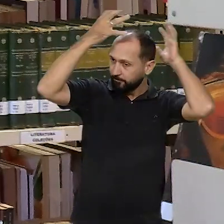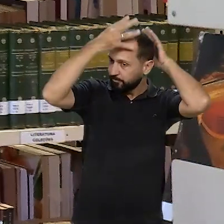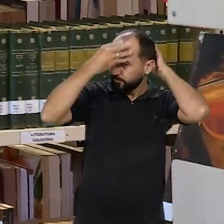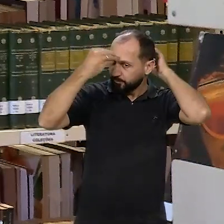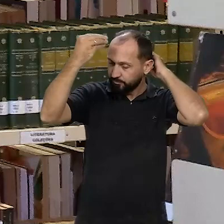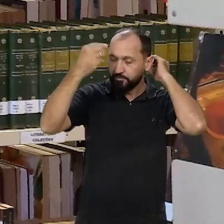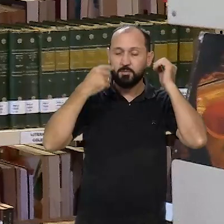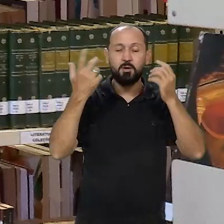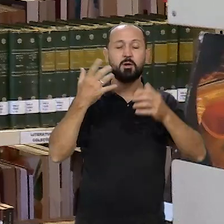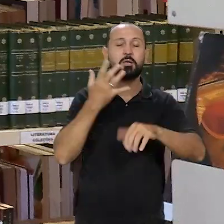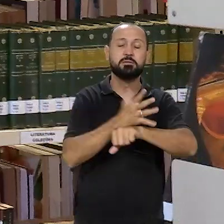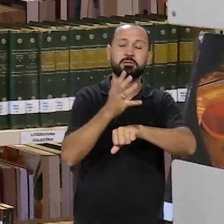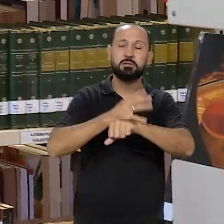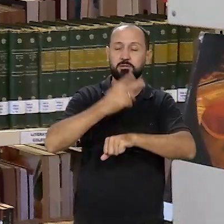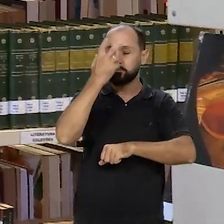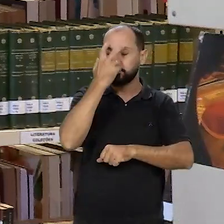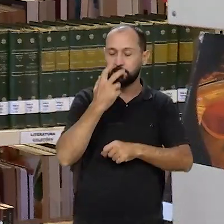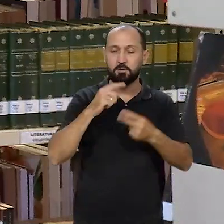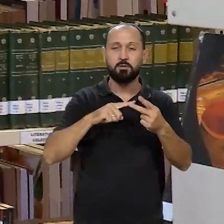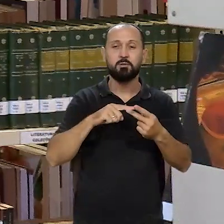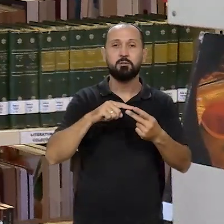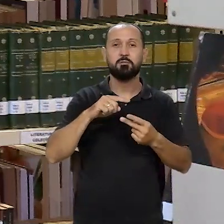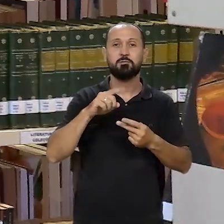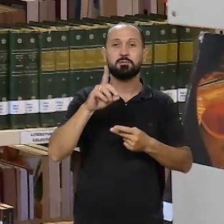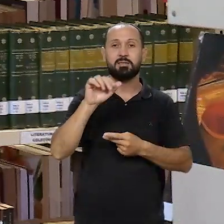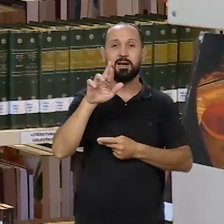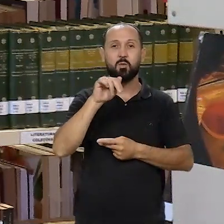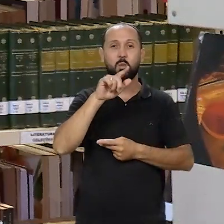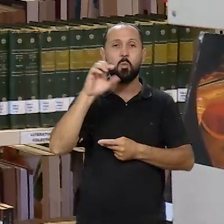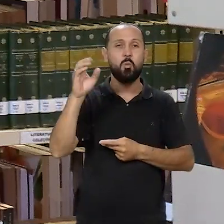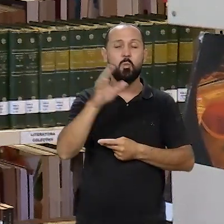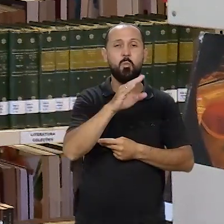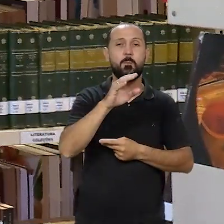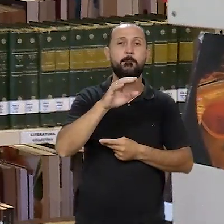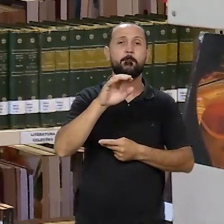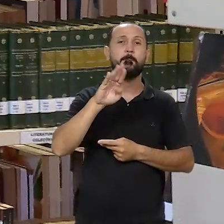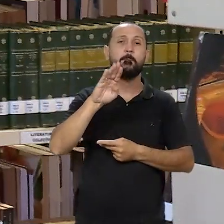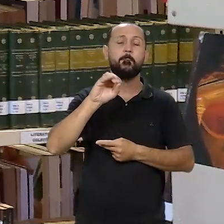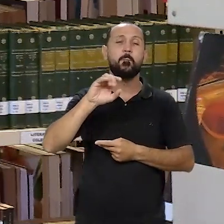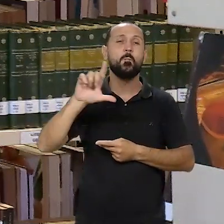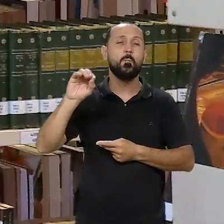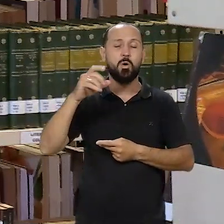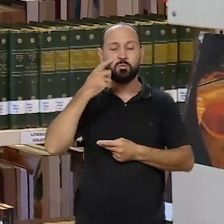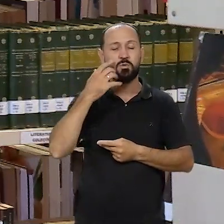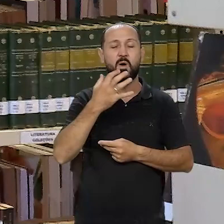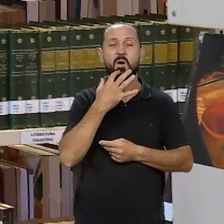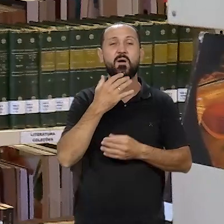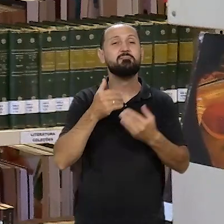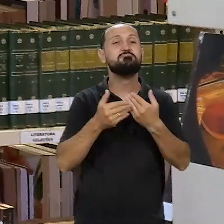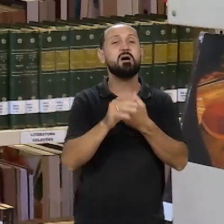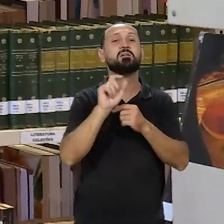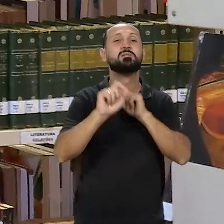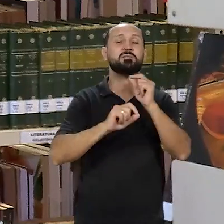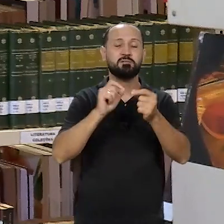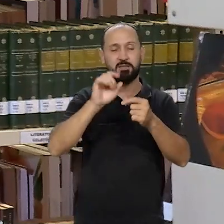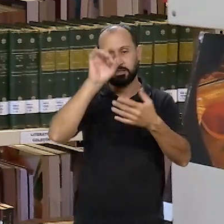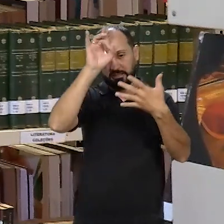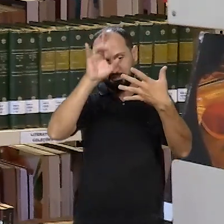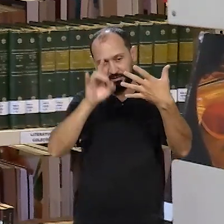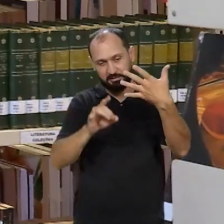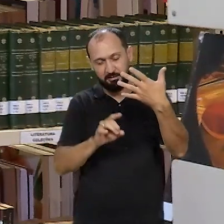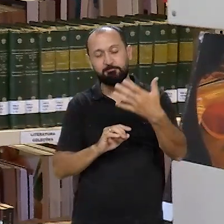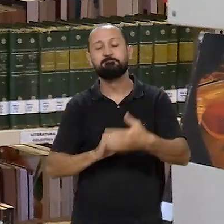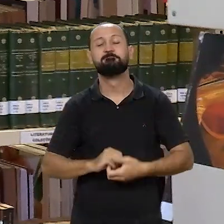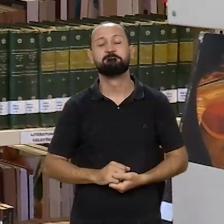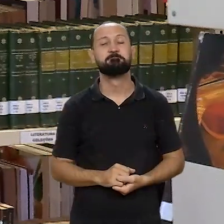Príncipe, Ensaio sobre a Cegueira e o mangá Dragon Ball. Agora você vai conhecer um pouquinho mais